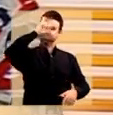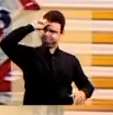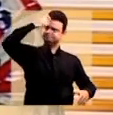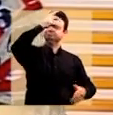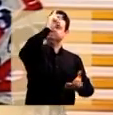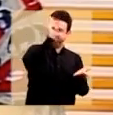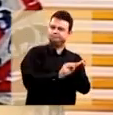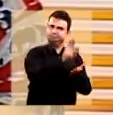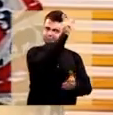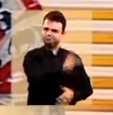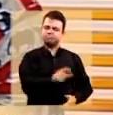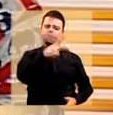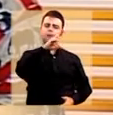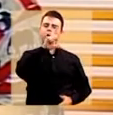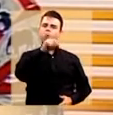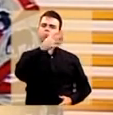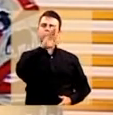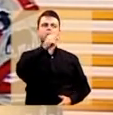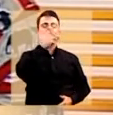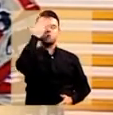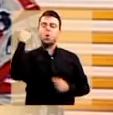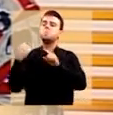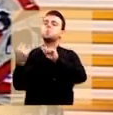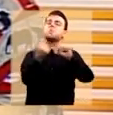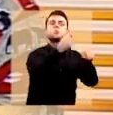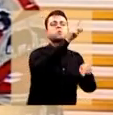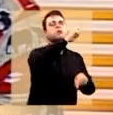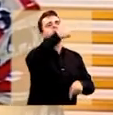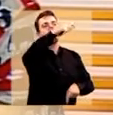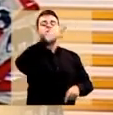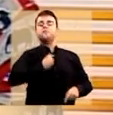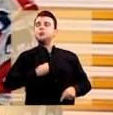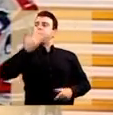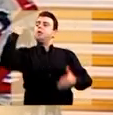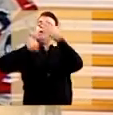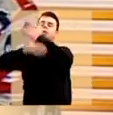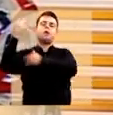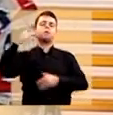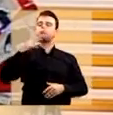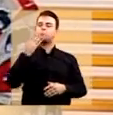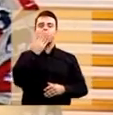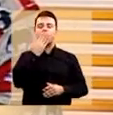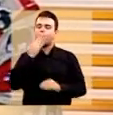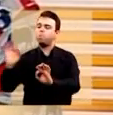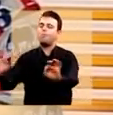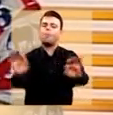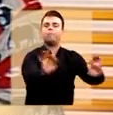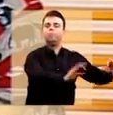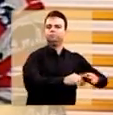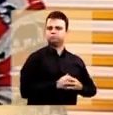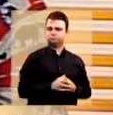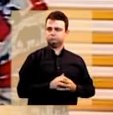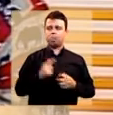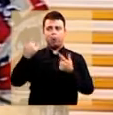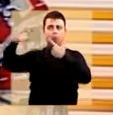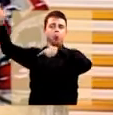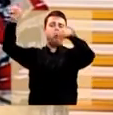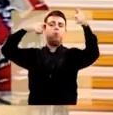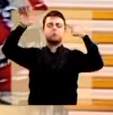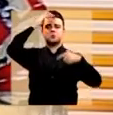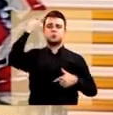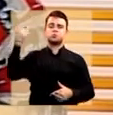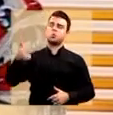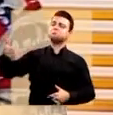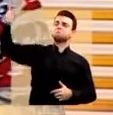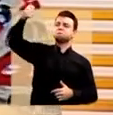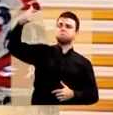negro e pouco se fala sobre ele, pouco se repercute, né? A gente tem outras referências que são colocadas em